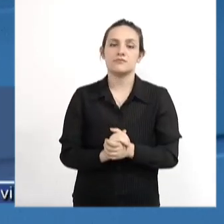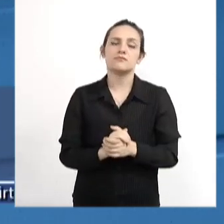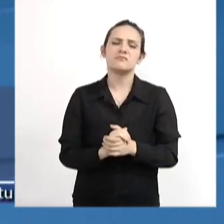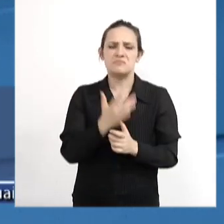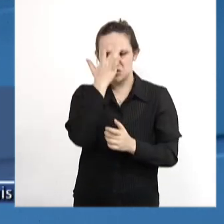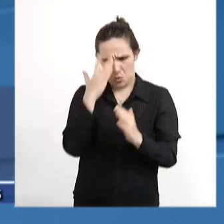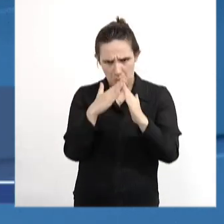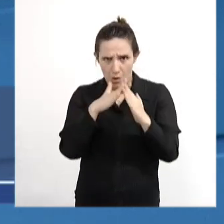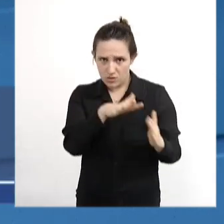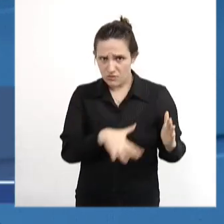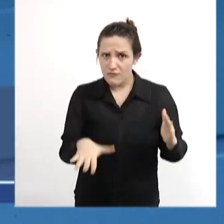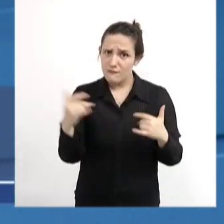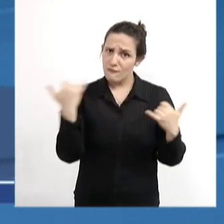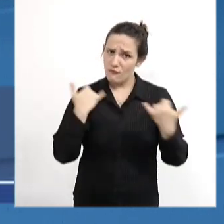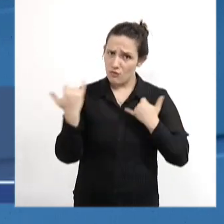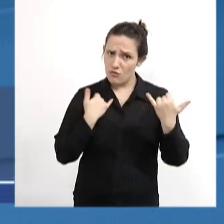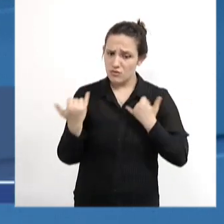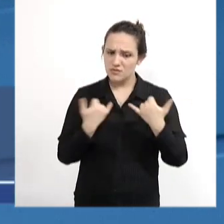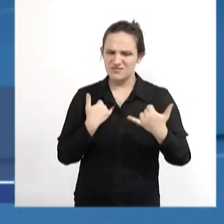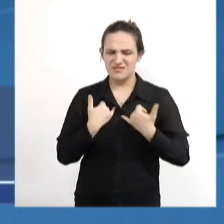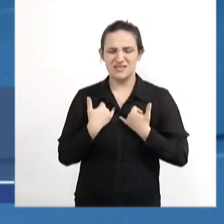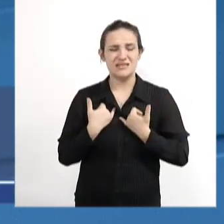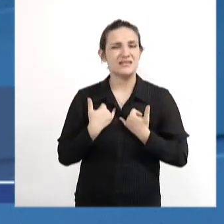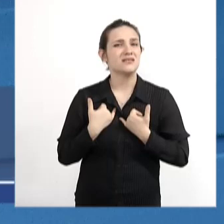os moradores, a rede de esgoto